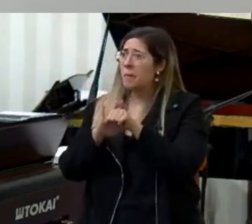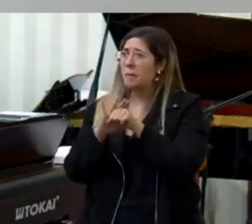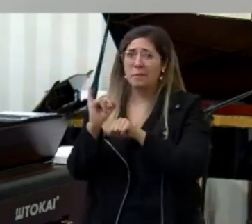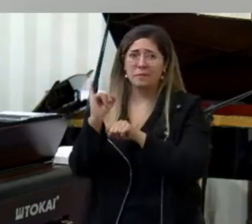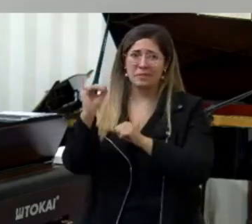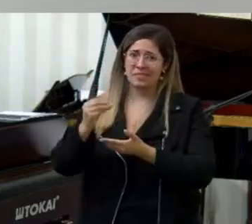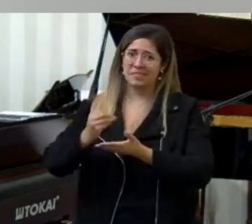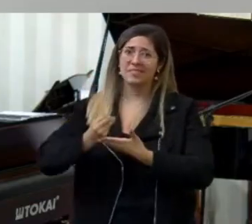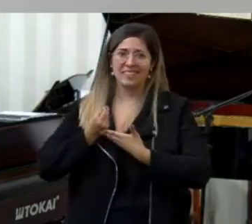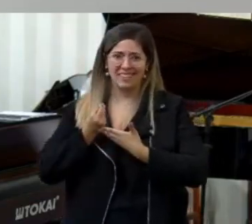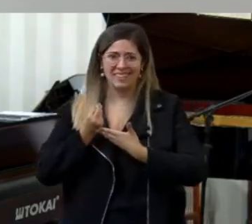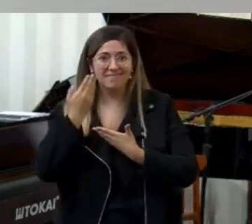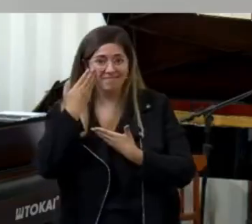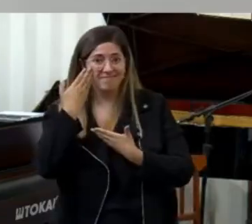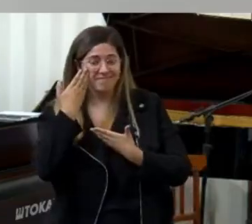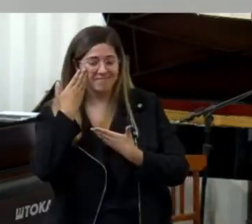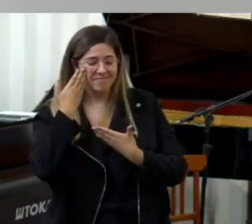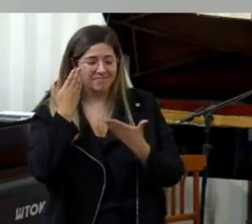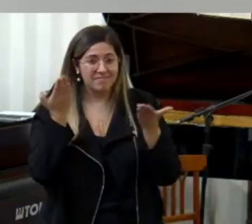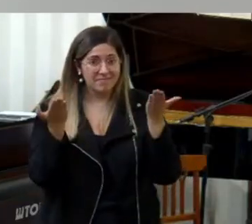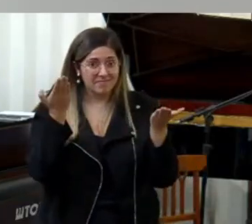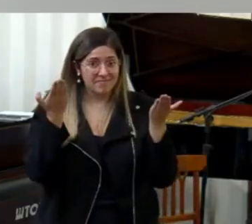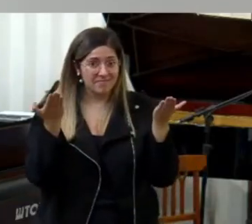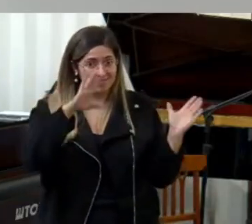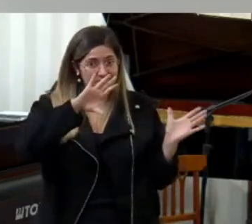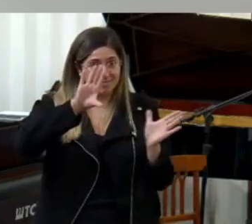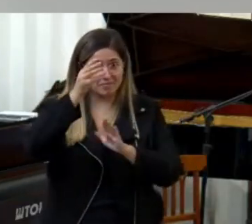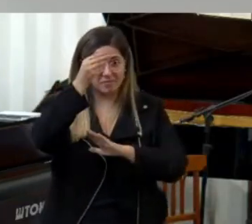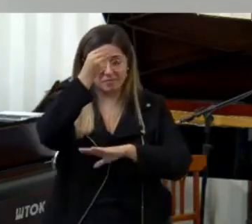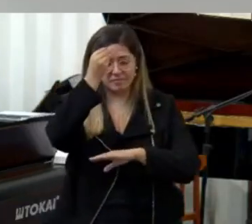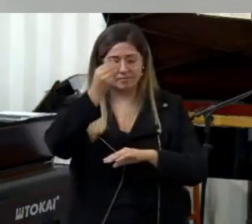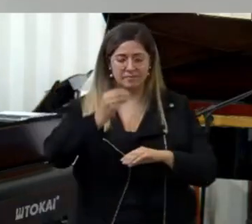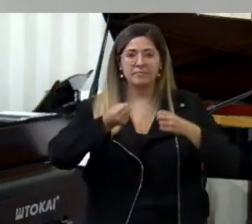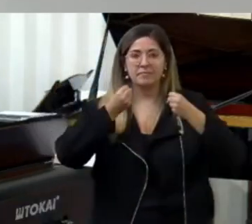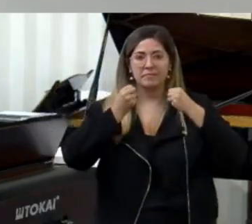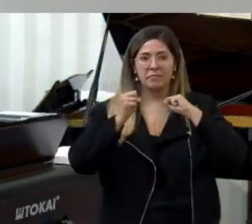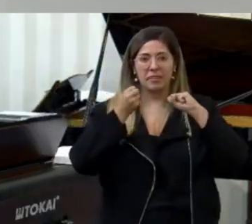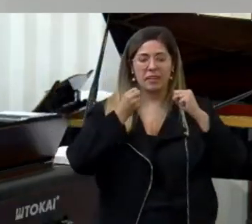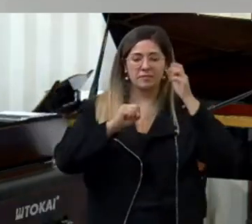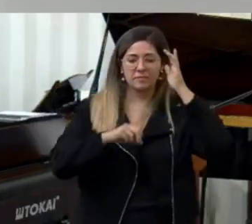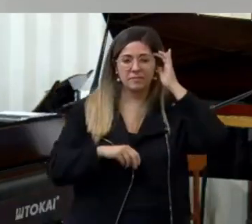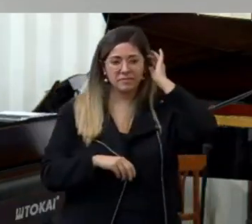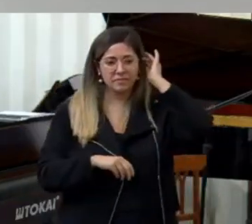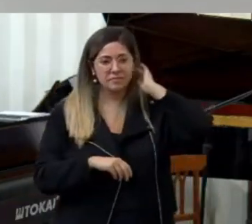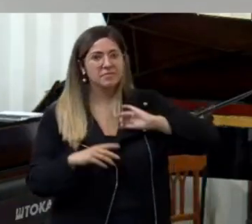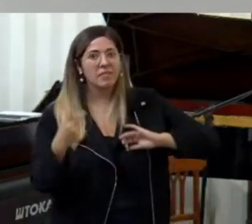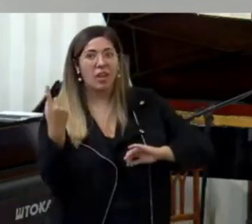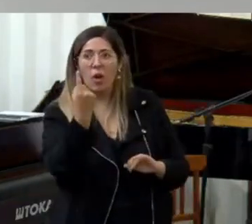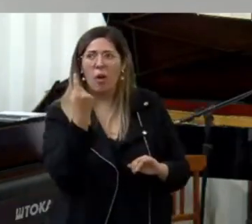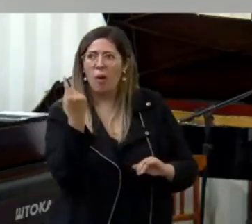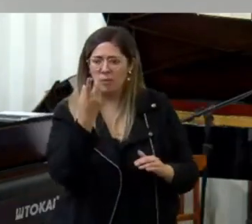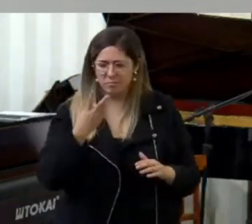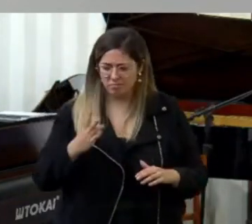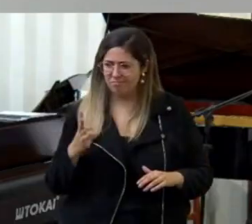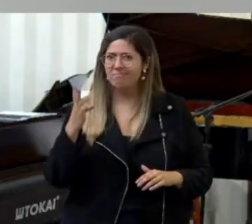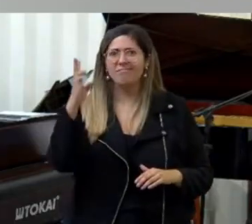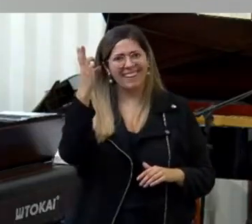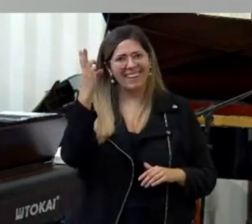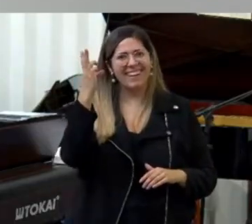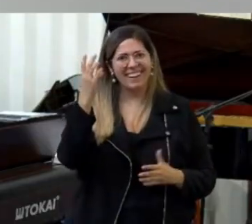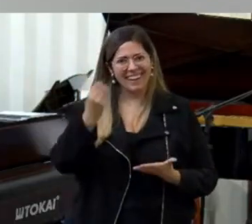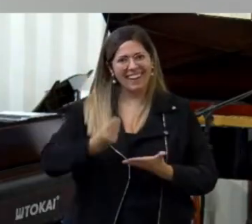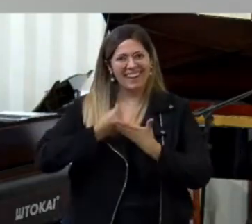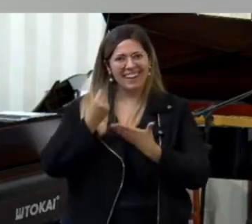né? Pois vejam os primeiros versículos deste salmo, então, o que é isso? Deus ser o único valor na vida de